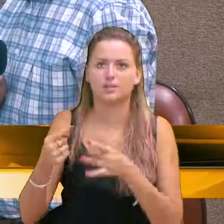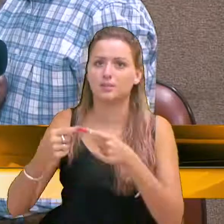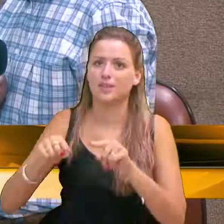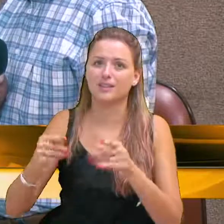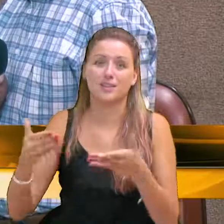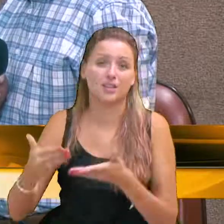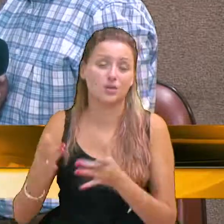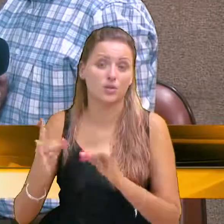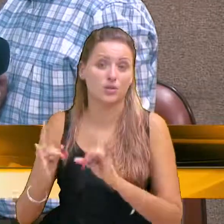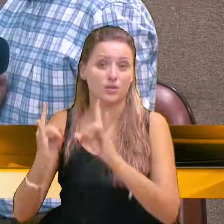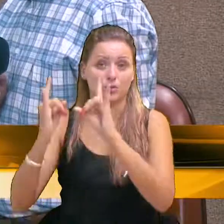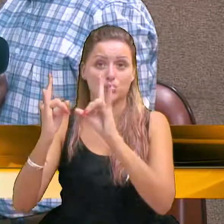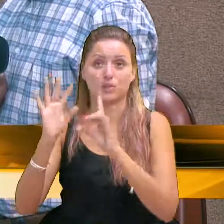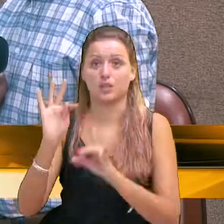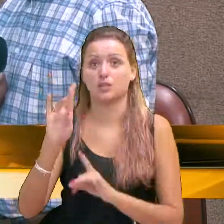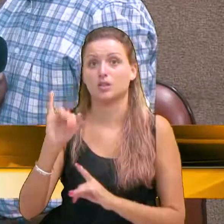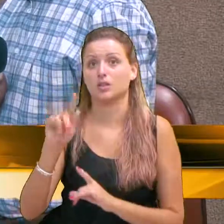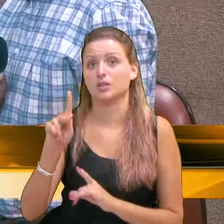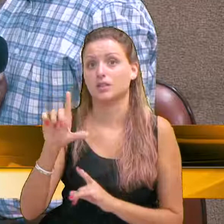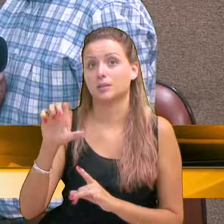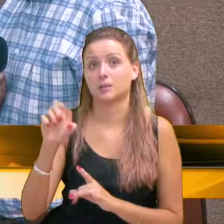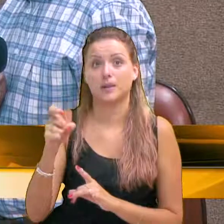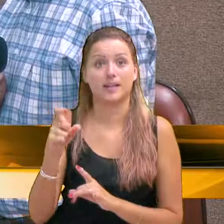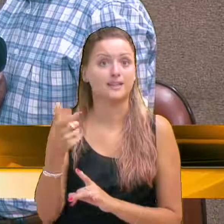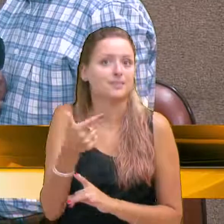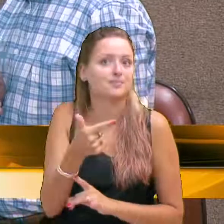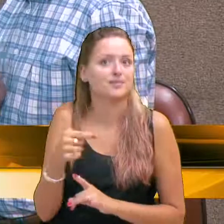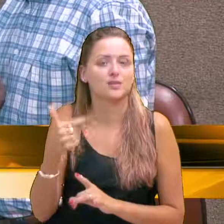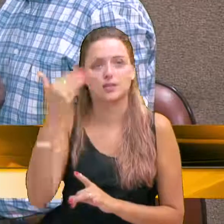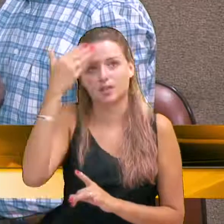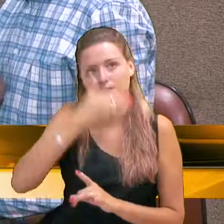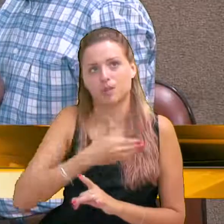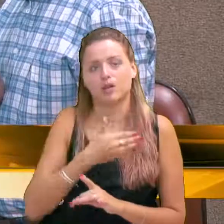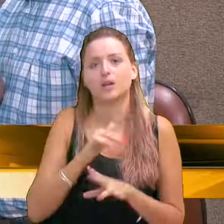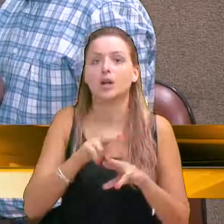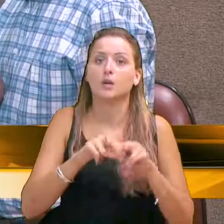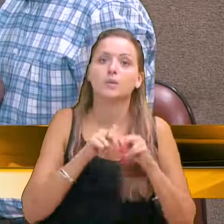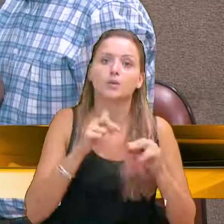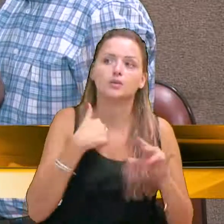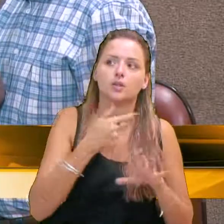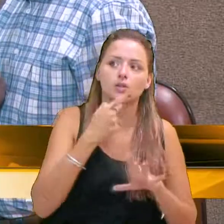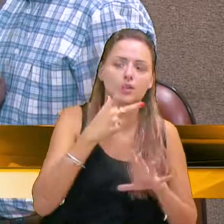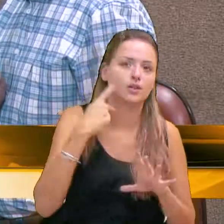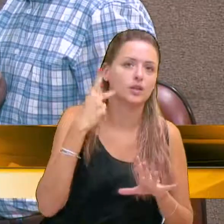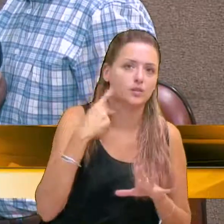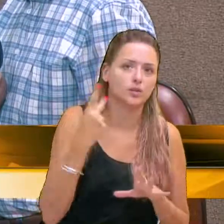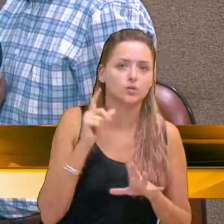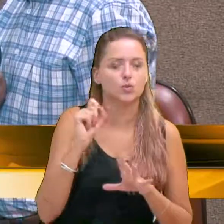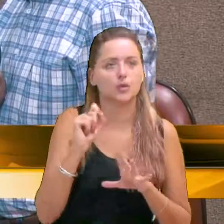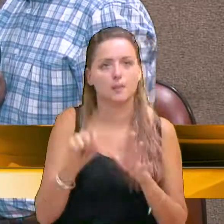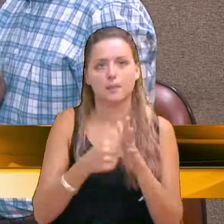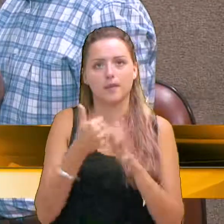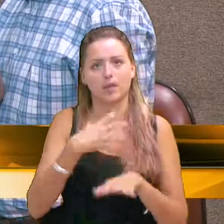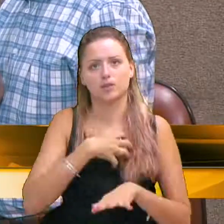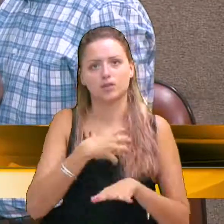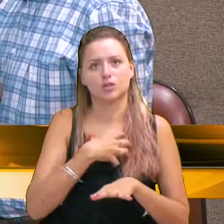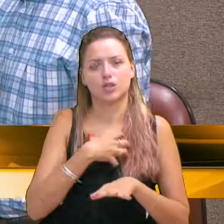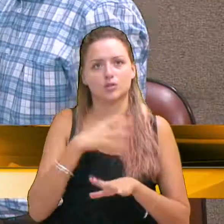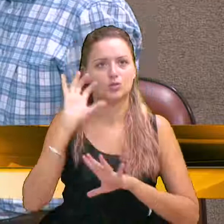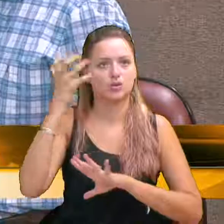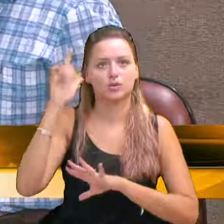nesse especificamente não existe prova. Por isso que eu digo que é político. E a melhor forma da gente resolver a questão política é a